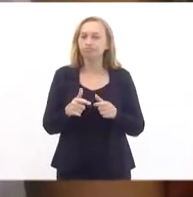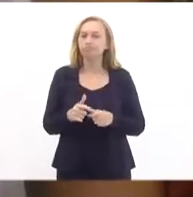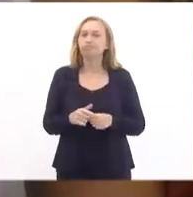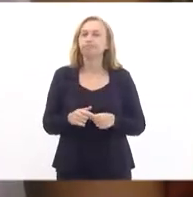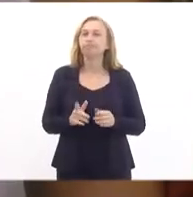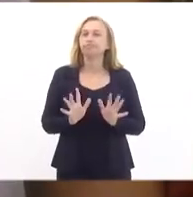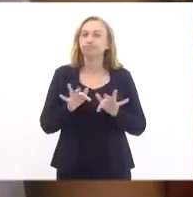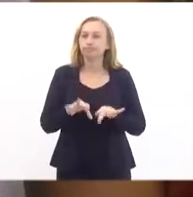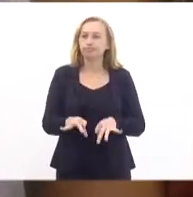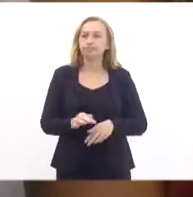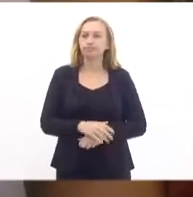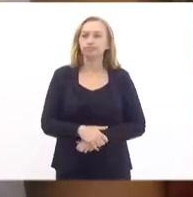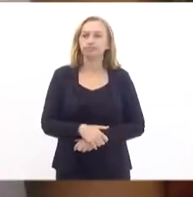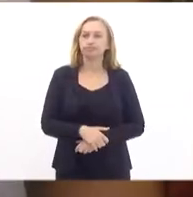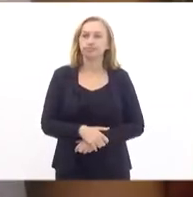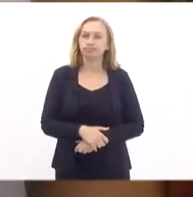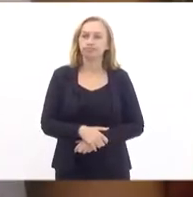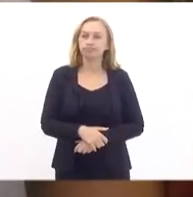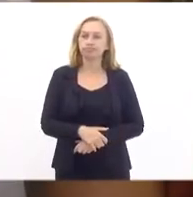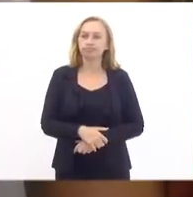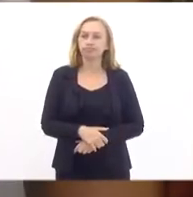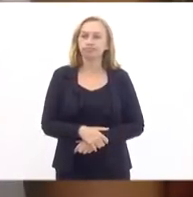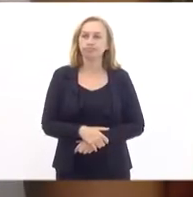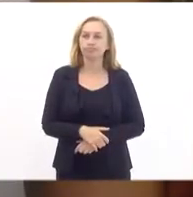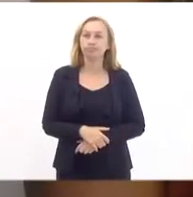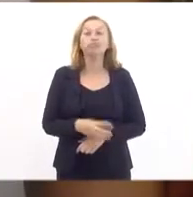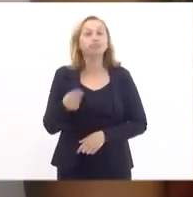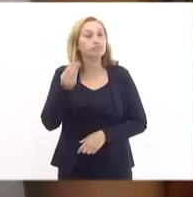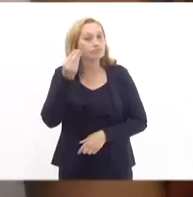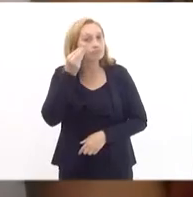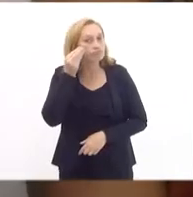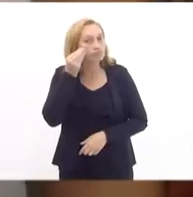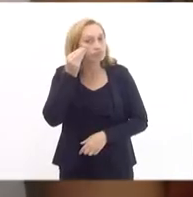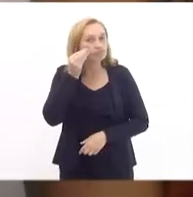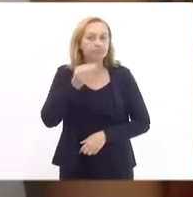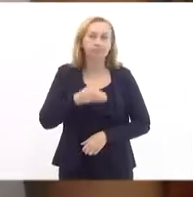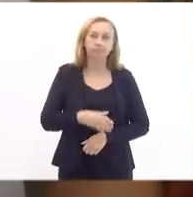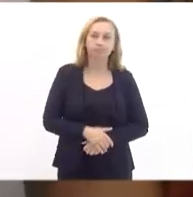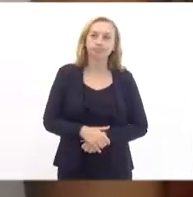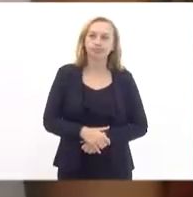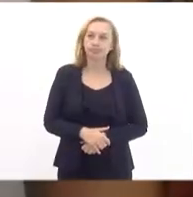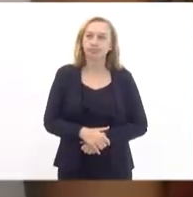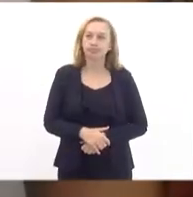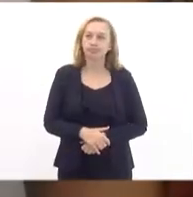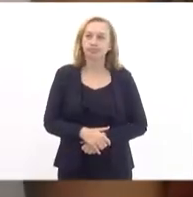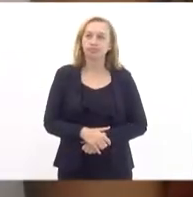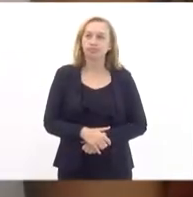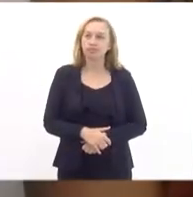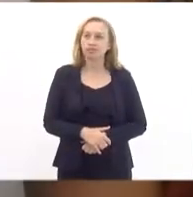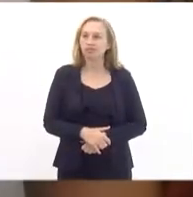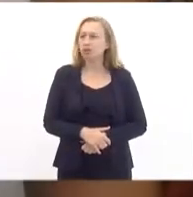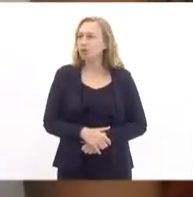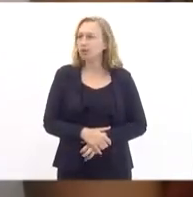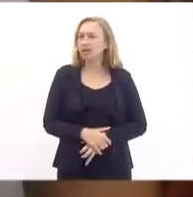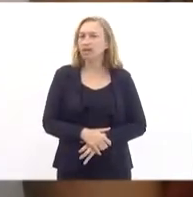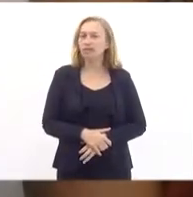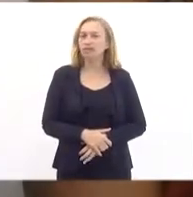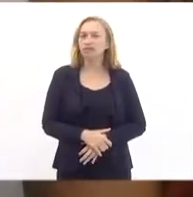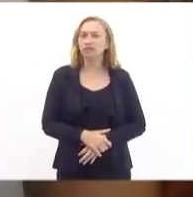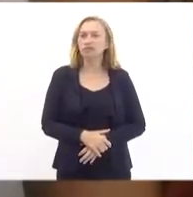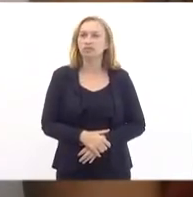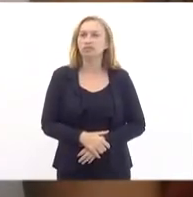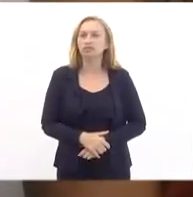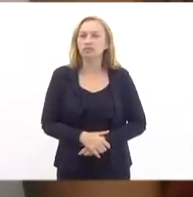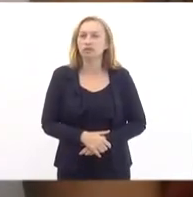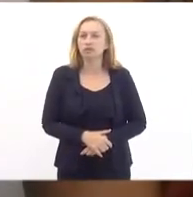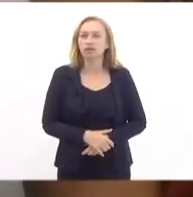conclusão de que se daria uma oportunidade a essa operação e que ela seria devidamente monitorada, ou